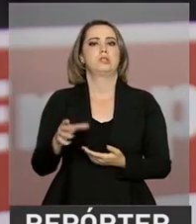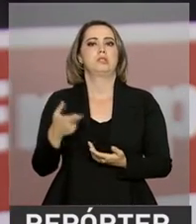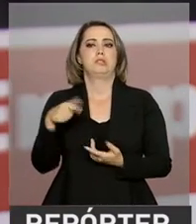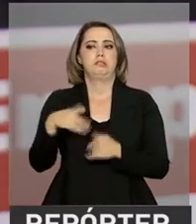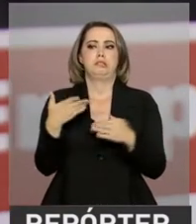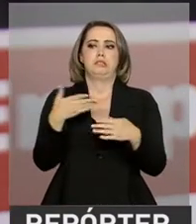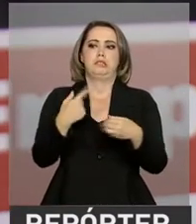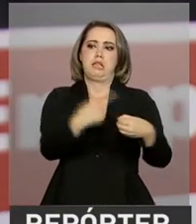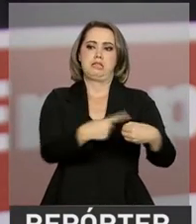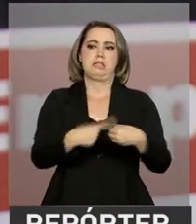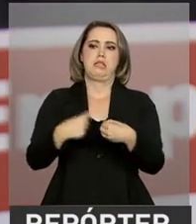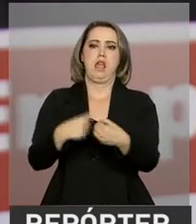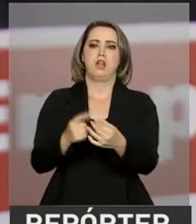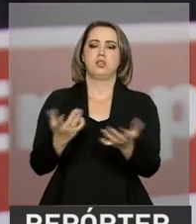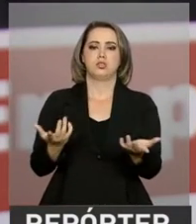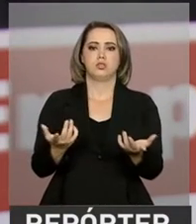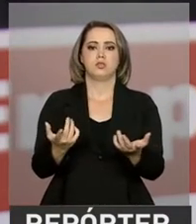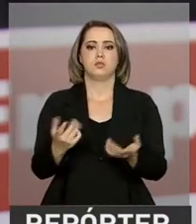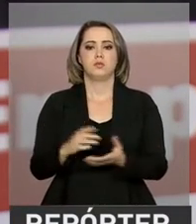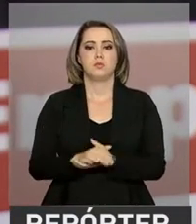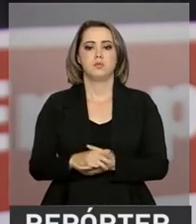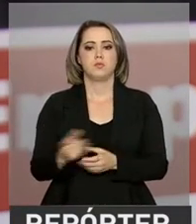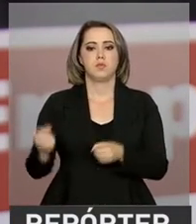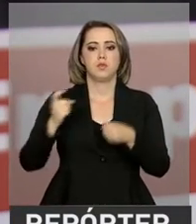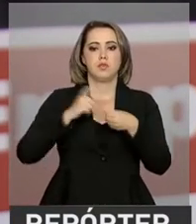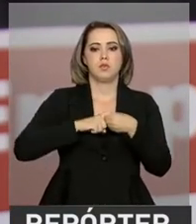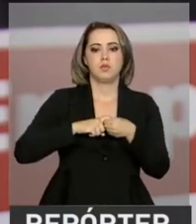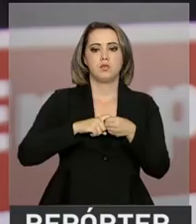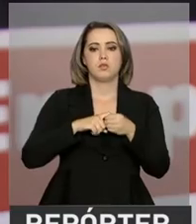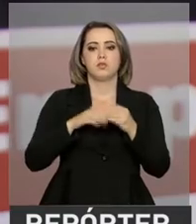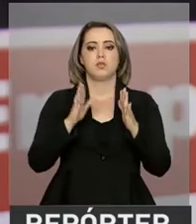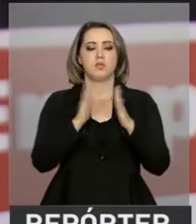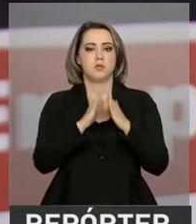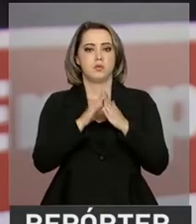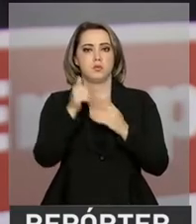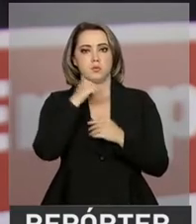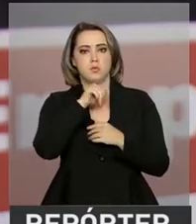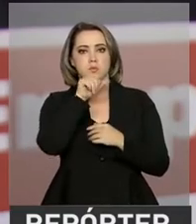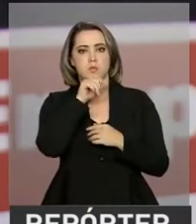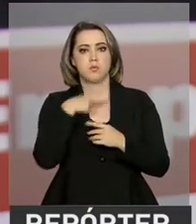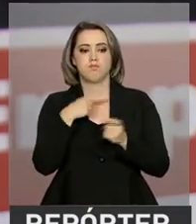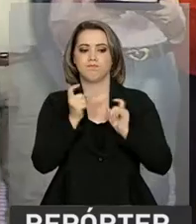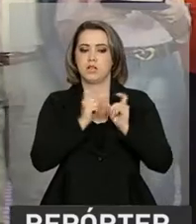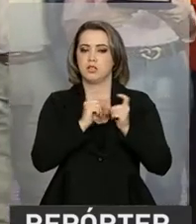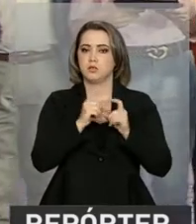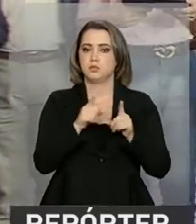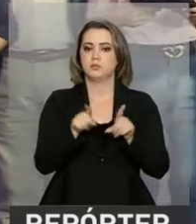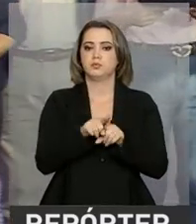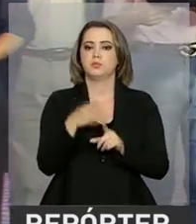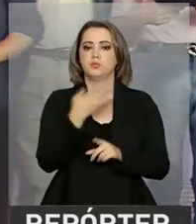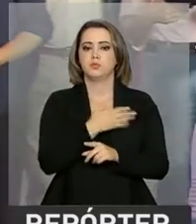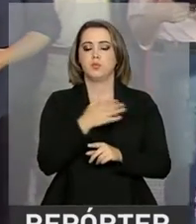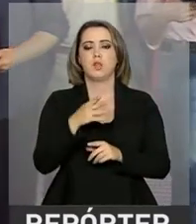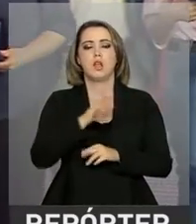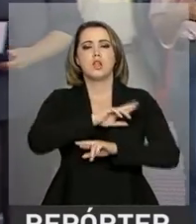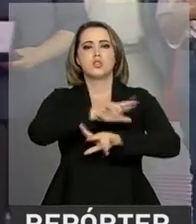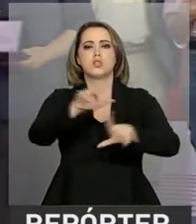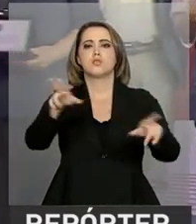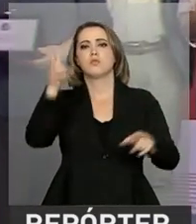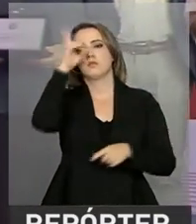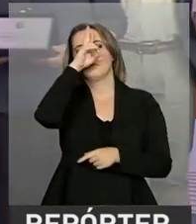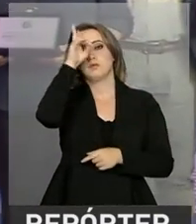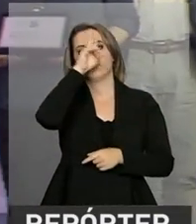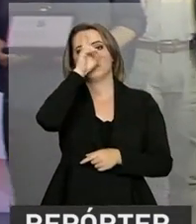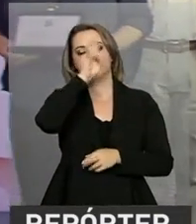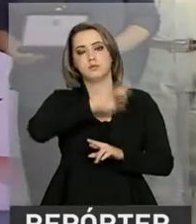eu não me encaixava na realidade voltei pro interior assume abrindo-os treinar né as histórias de maria bruna de